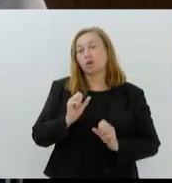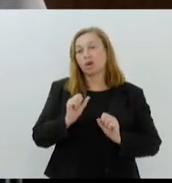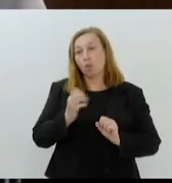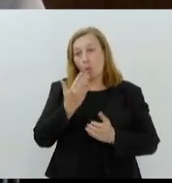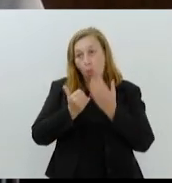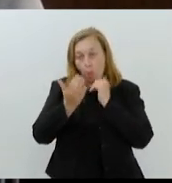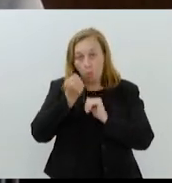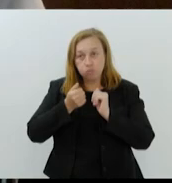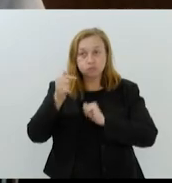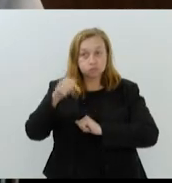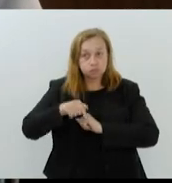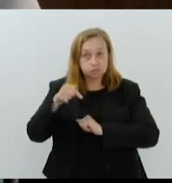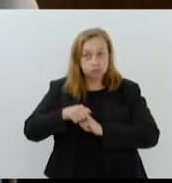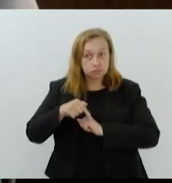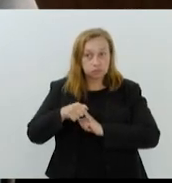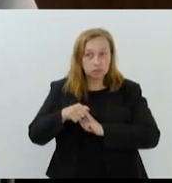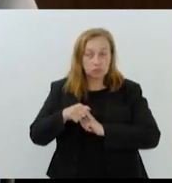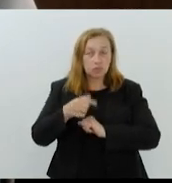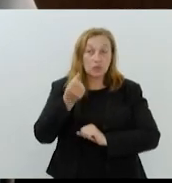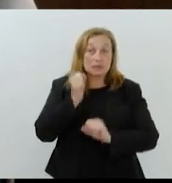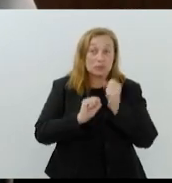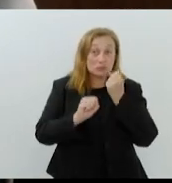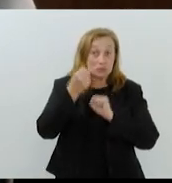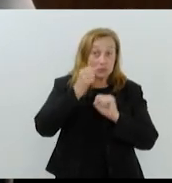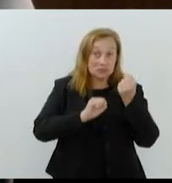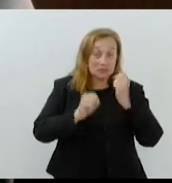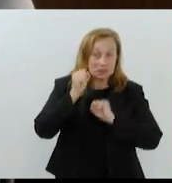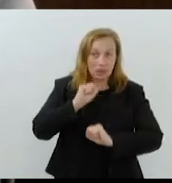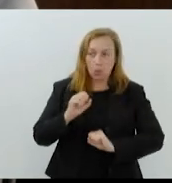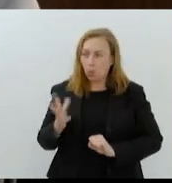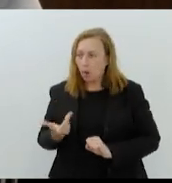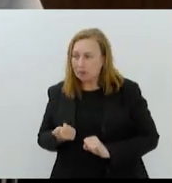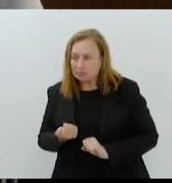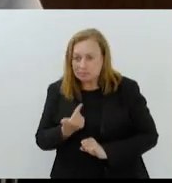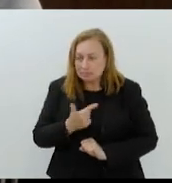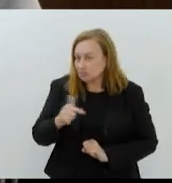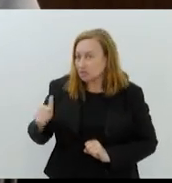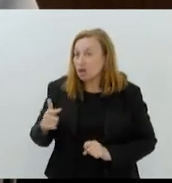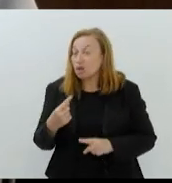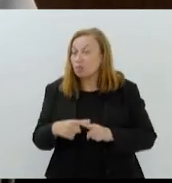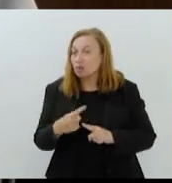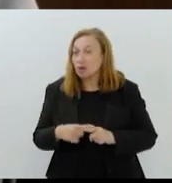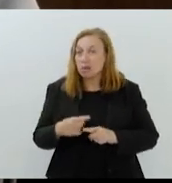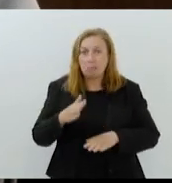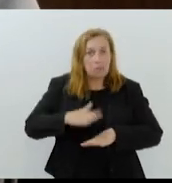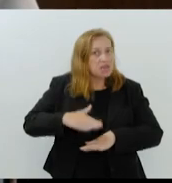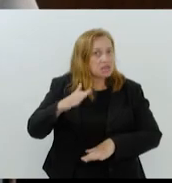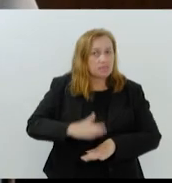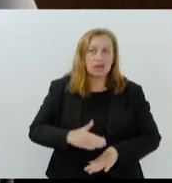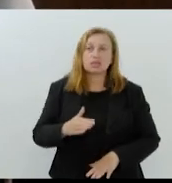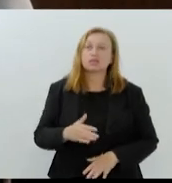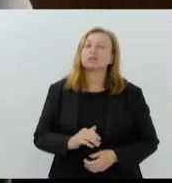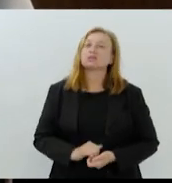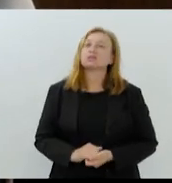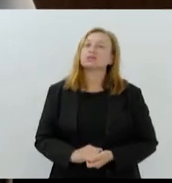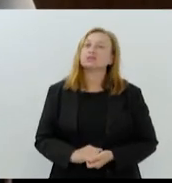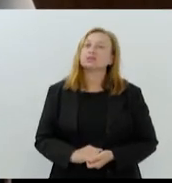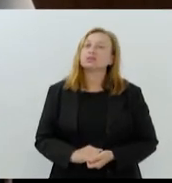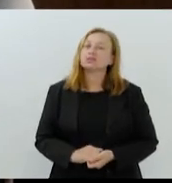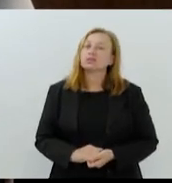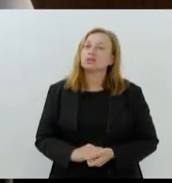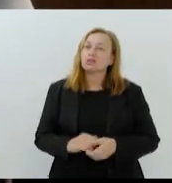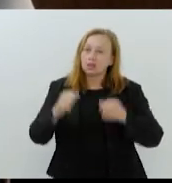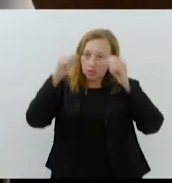aqui é superindustrializado com nenhuma qualidade. Porque cada vez mais a causa